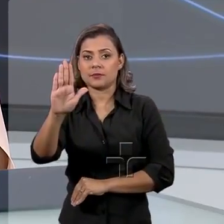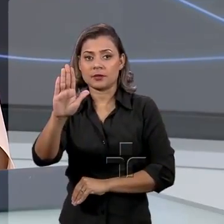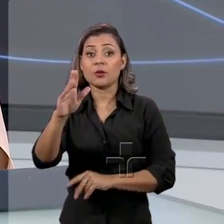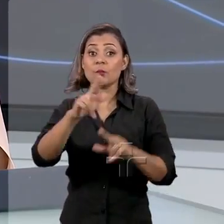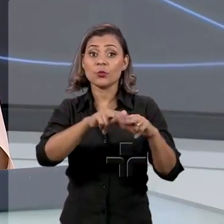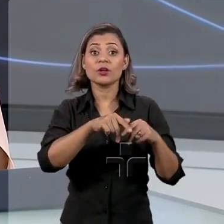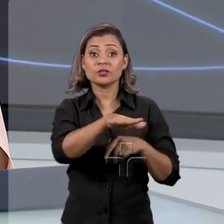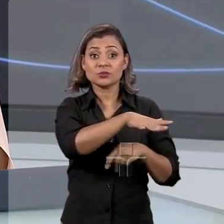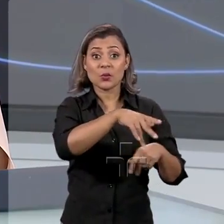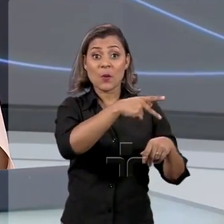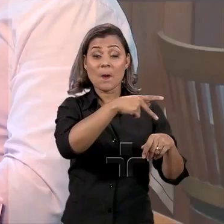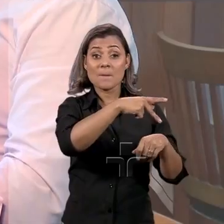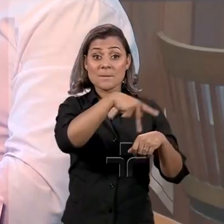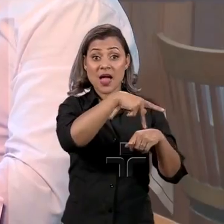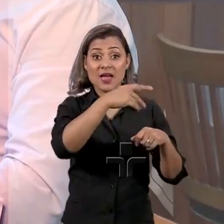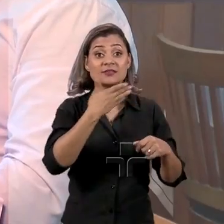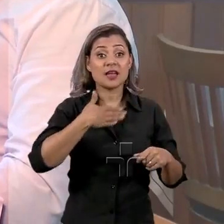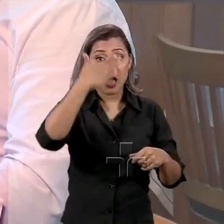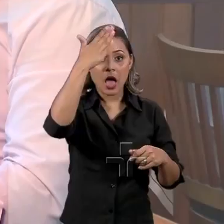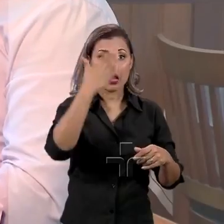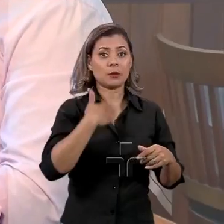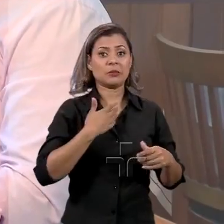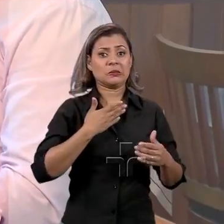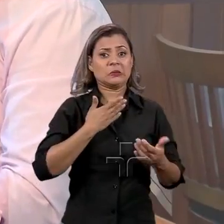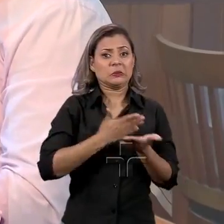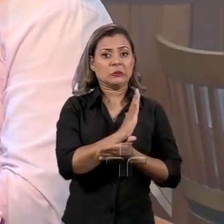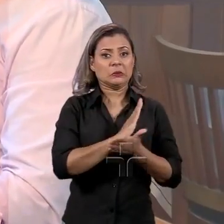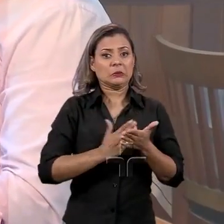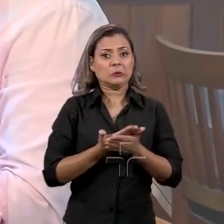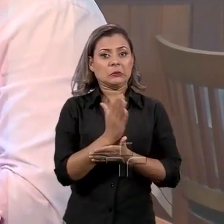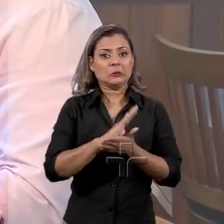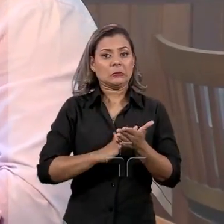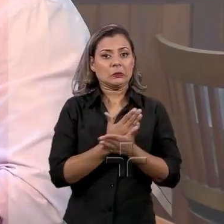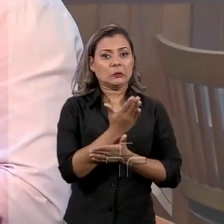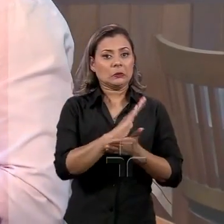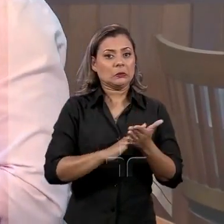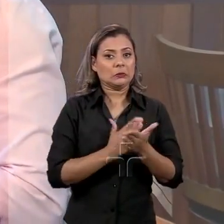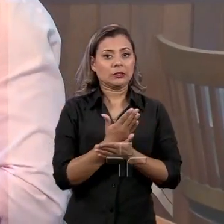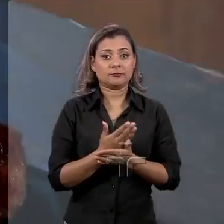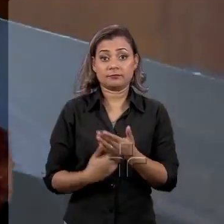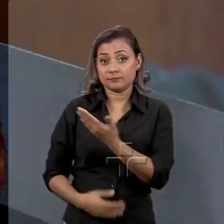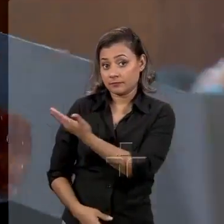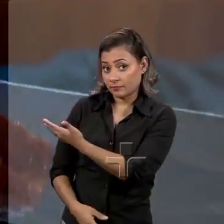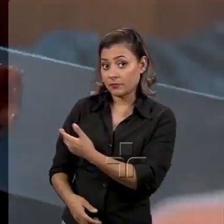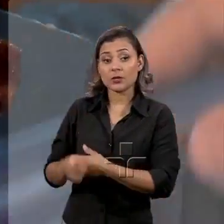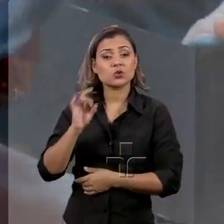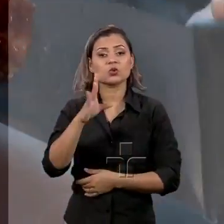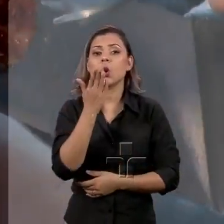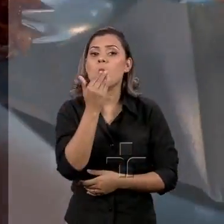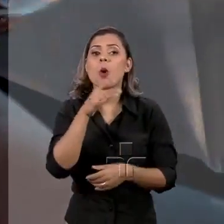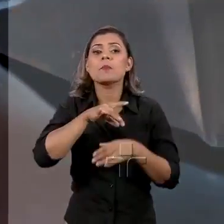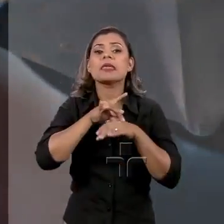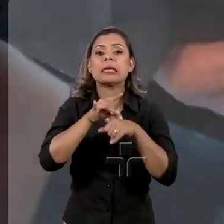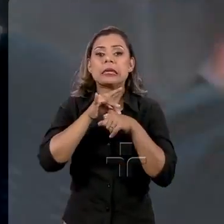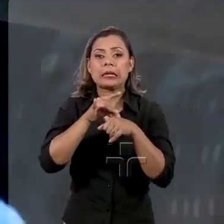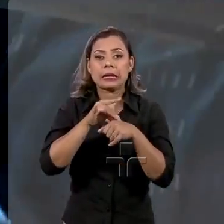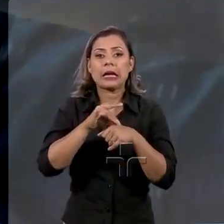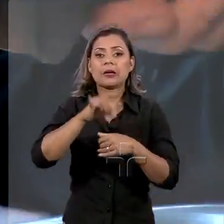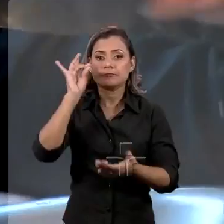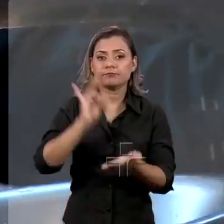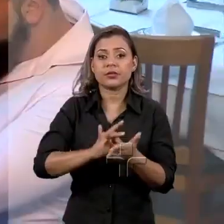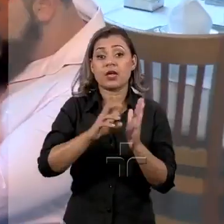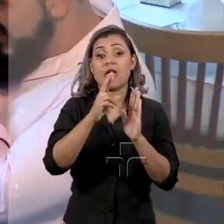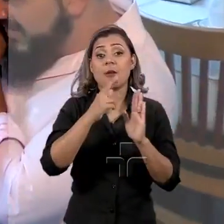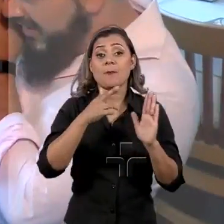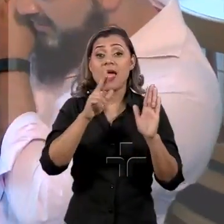desagradou os países árabes. O Saab é muçulmano e só come carne halal, seguindo as orientações da religião